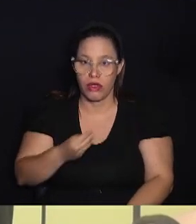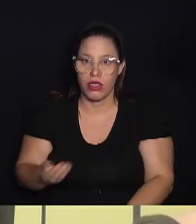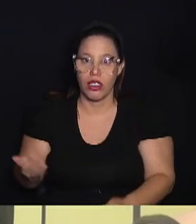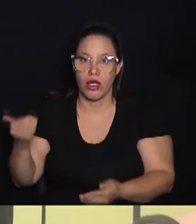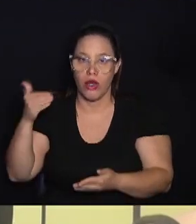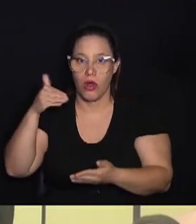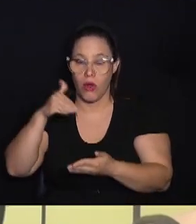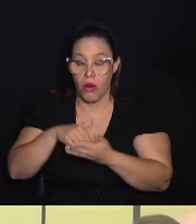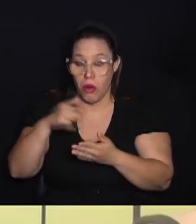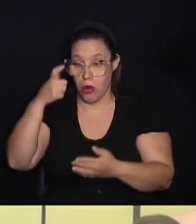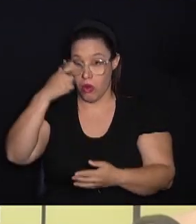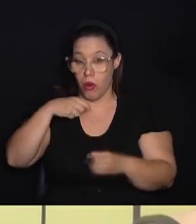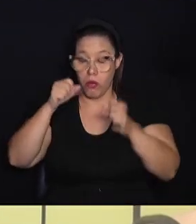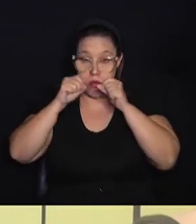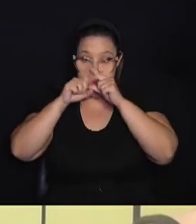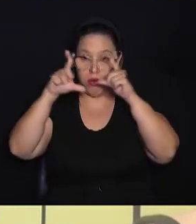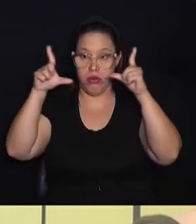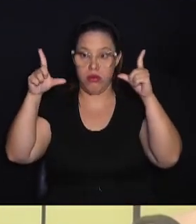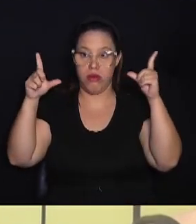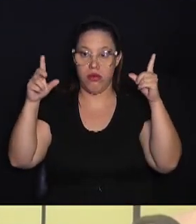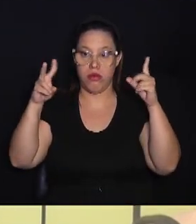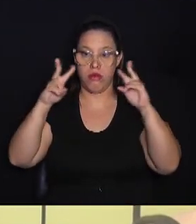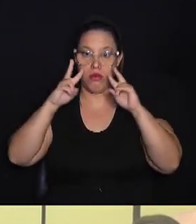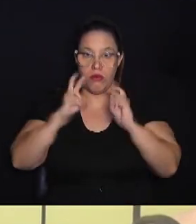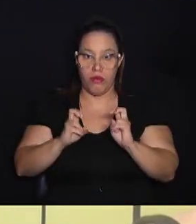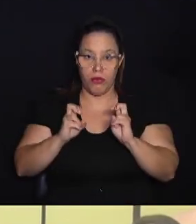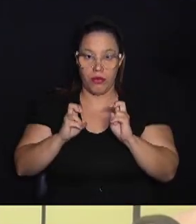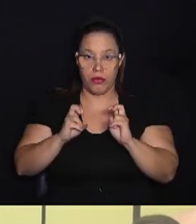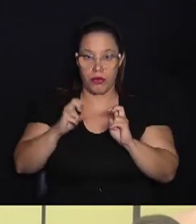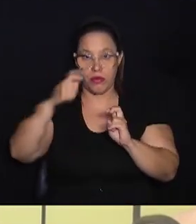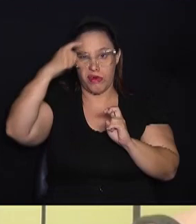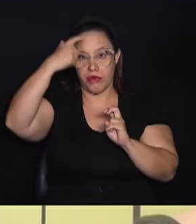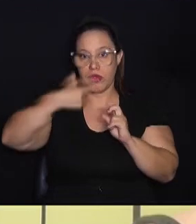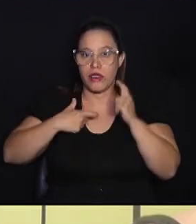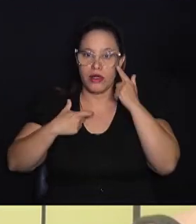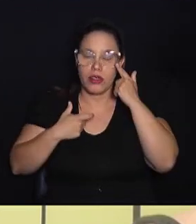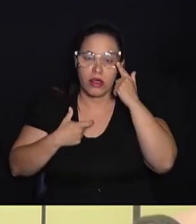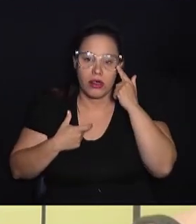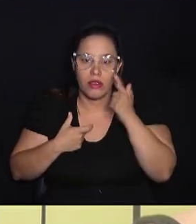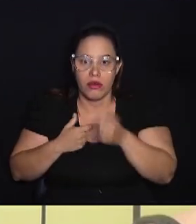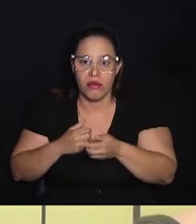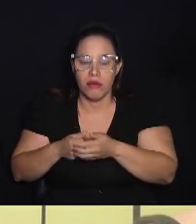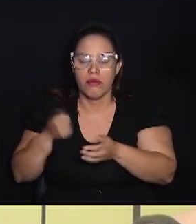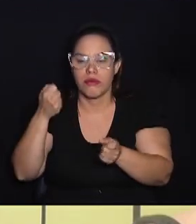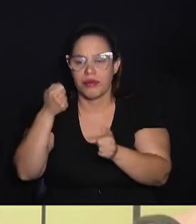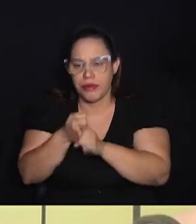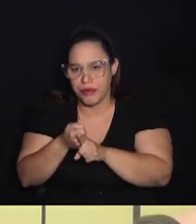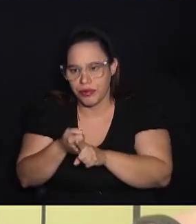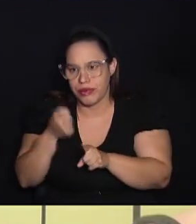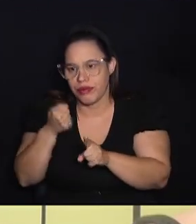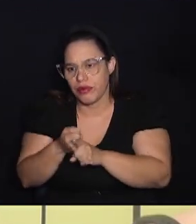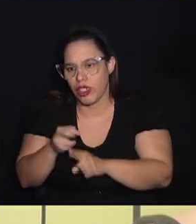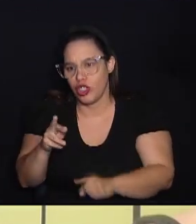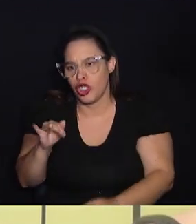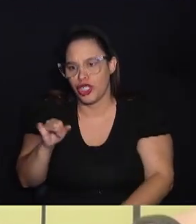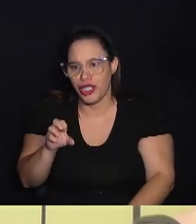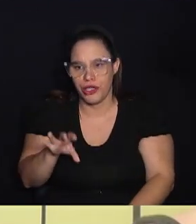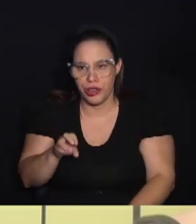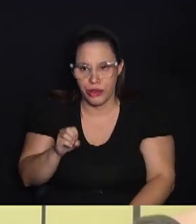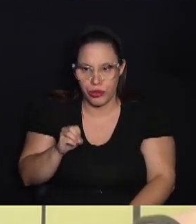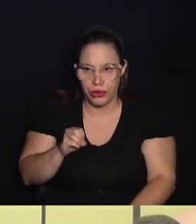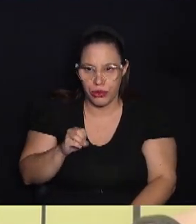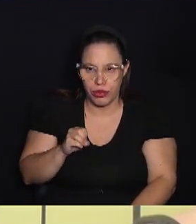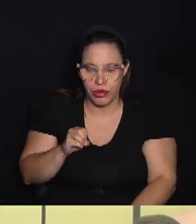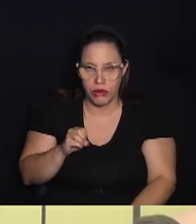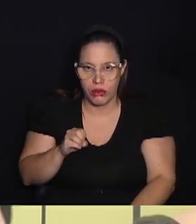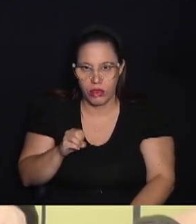clareza discernimento para me reconhecer assim porque a gente vive numa sociedade que impõe né o gênero e e o seu gênero a partir do